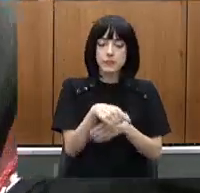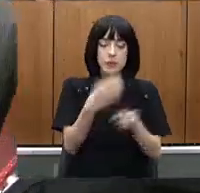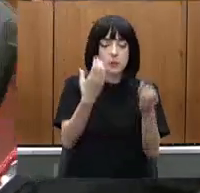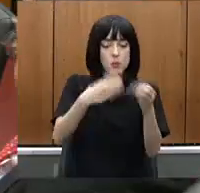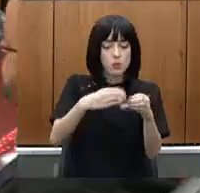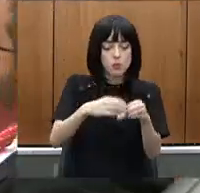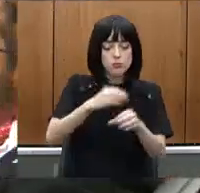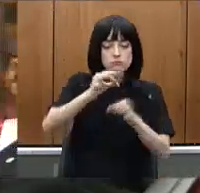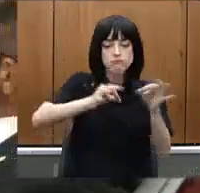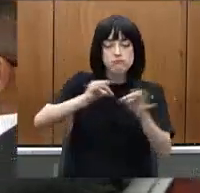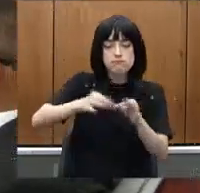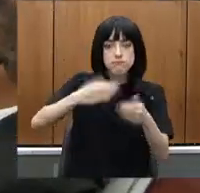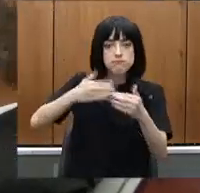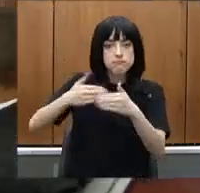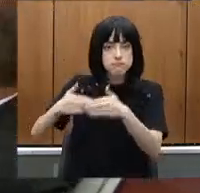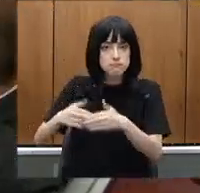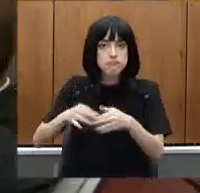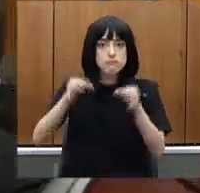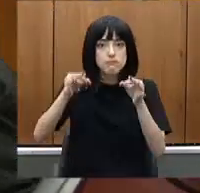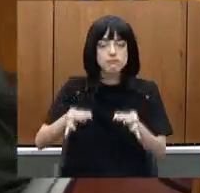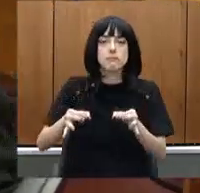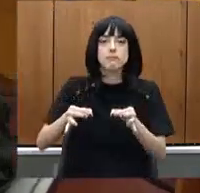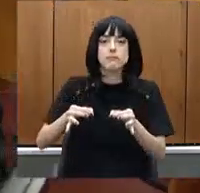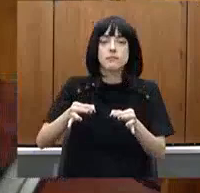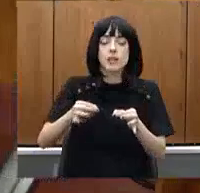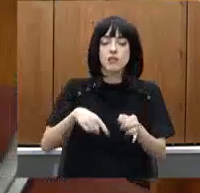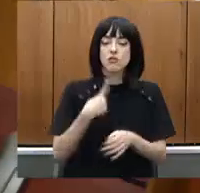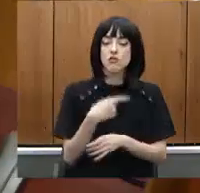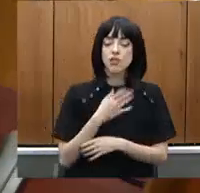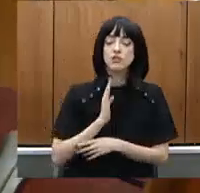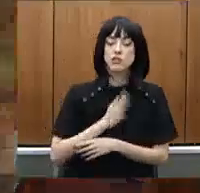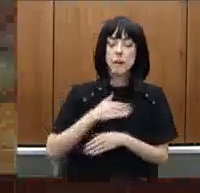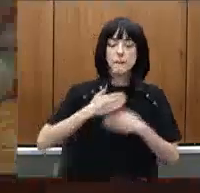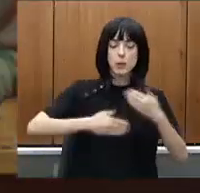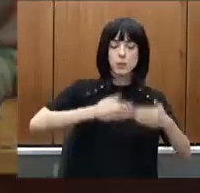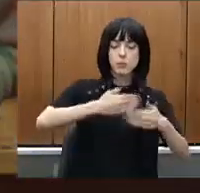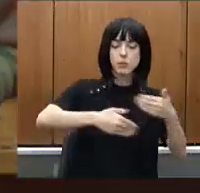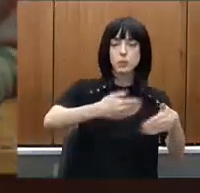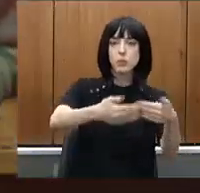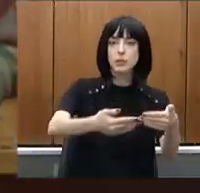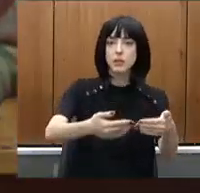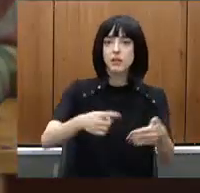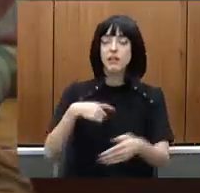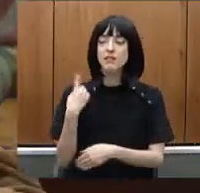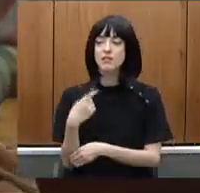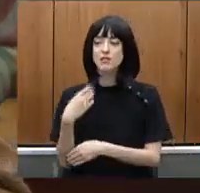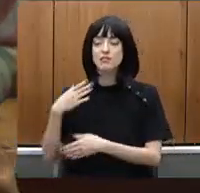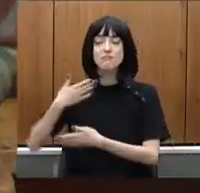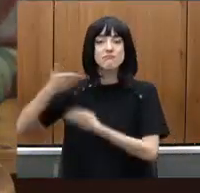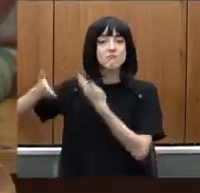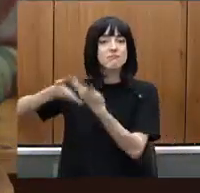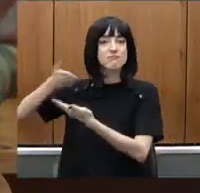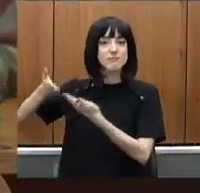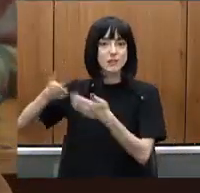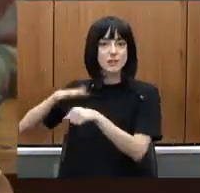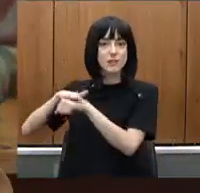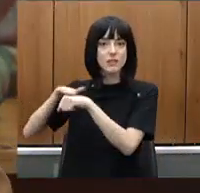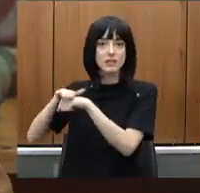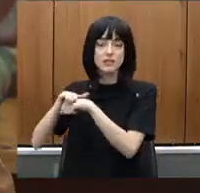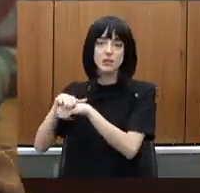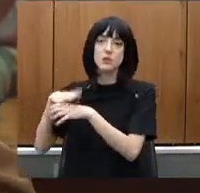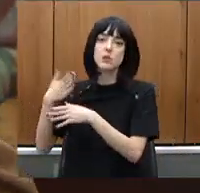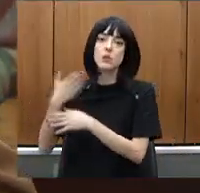né Então tudo isso já já passou já conversamos lá com o governo nas negociações como senhores falaram aqui